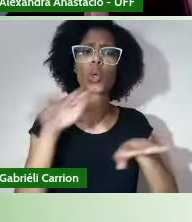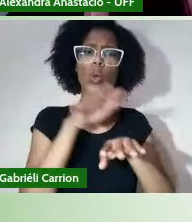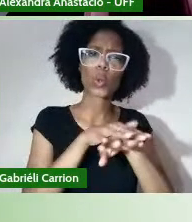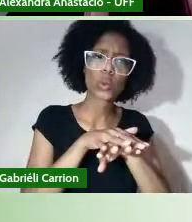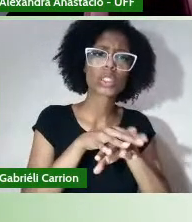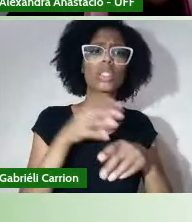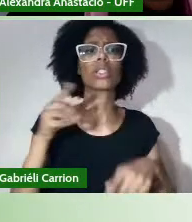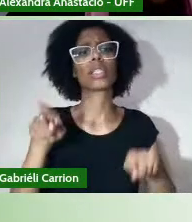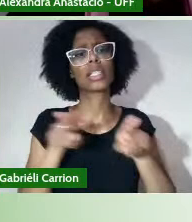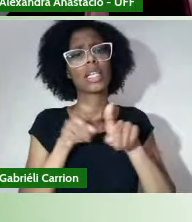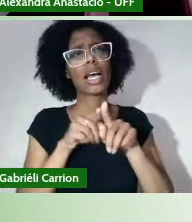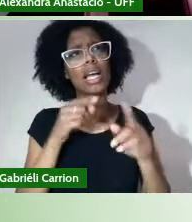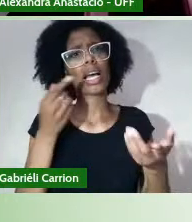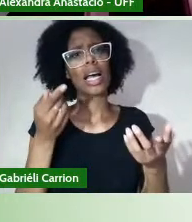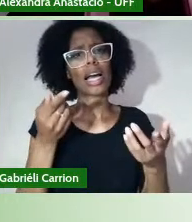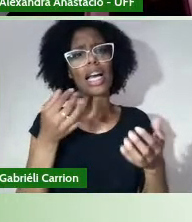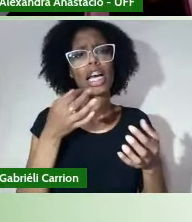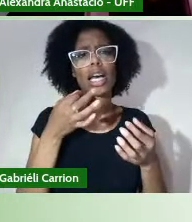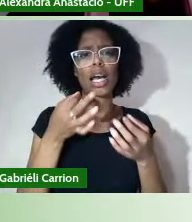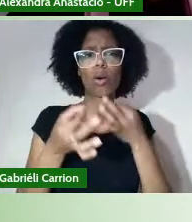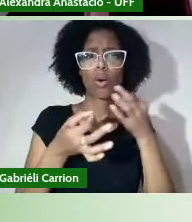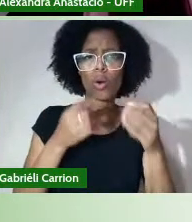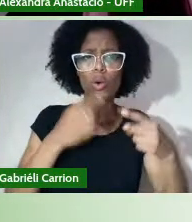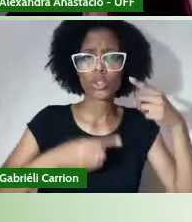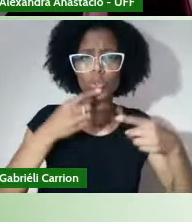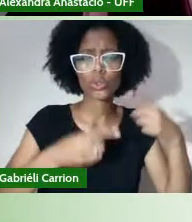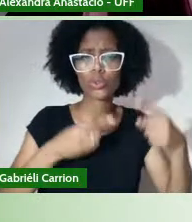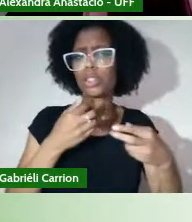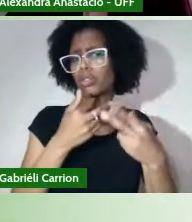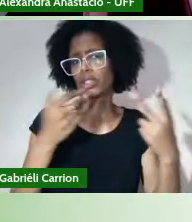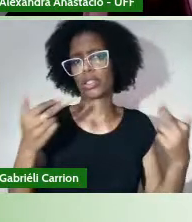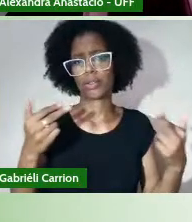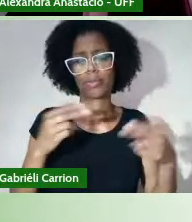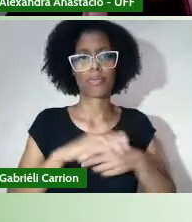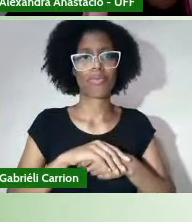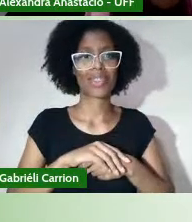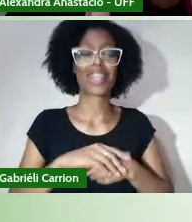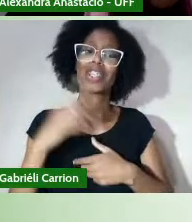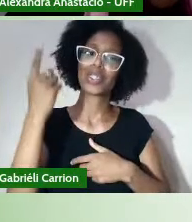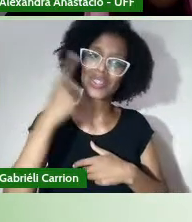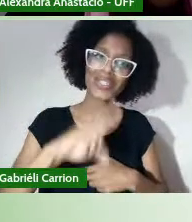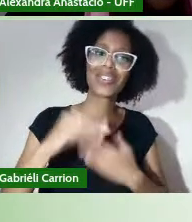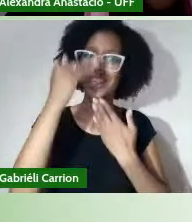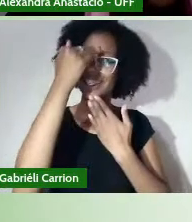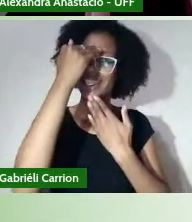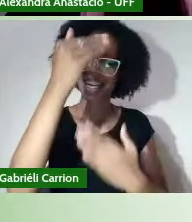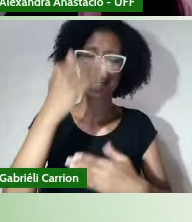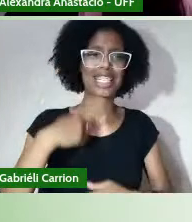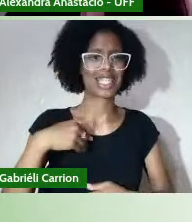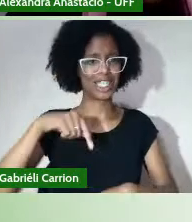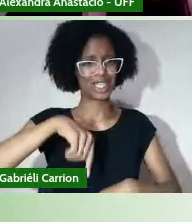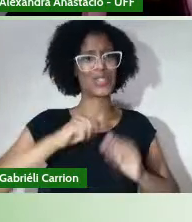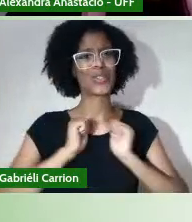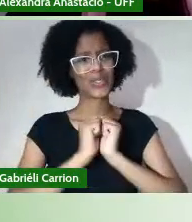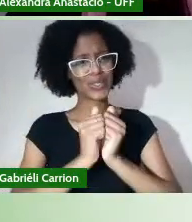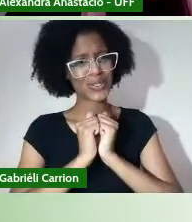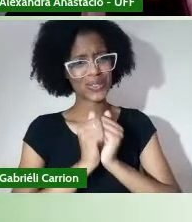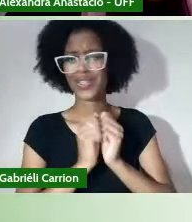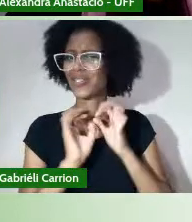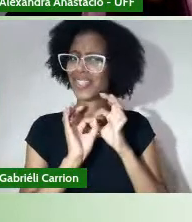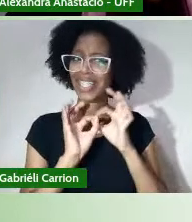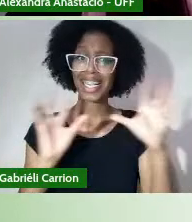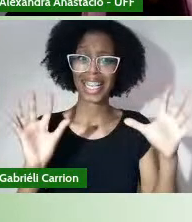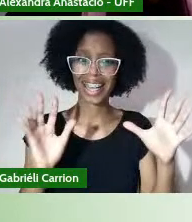gente discute equidade dentro da universidade. Tá? Novamente, eu agradeço essa oportunidade, estou aqui aberta